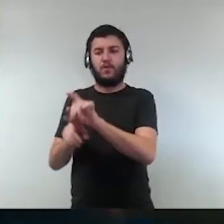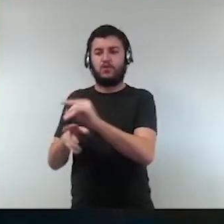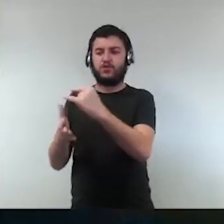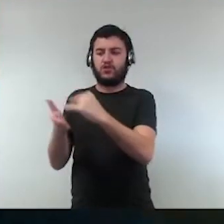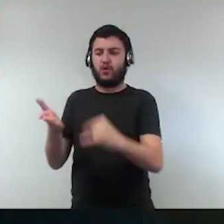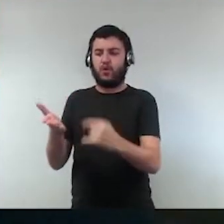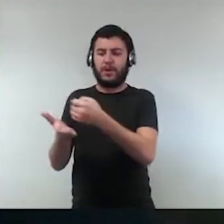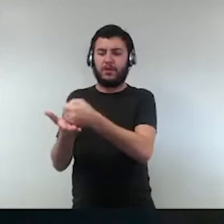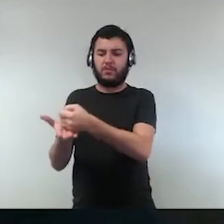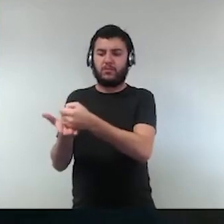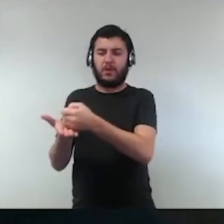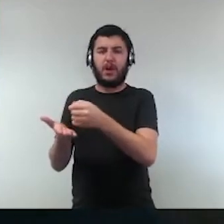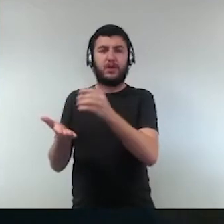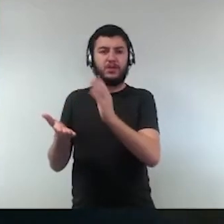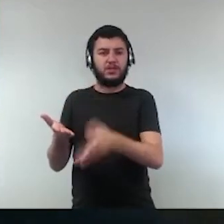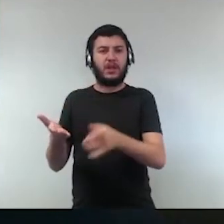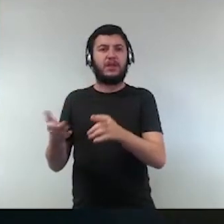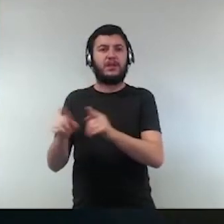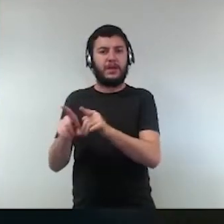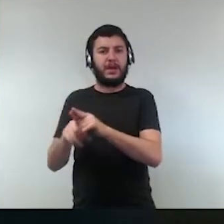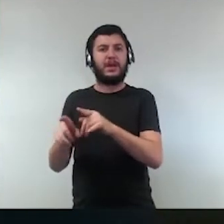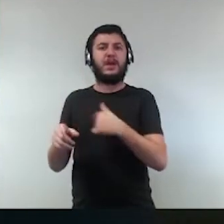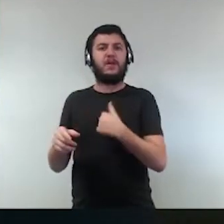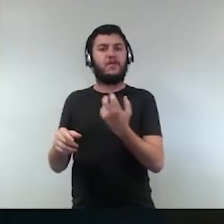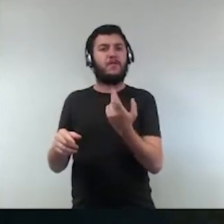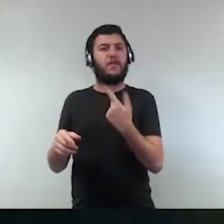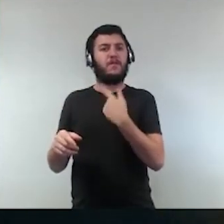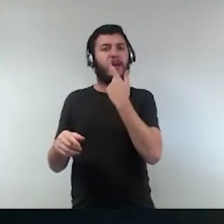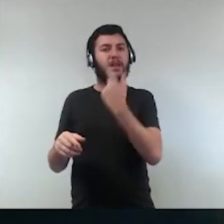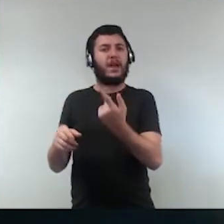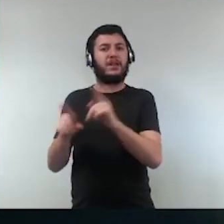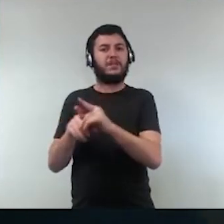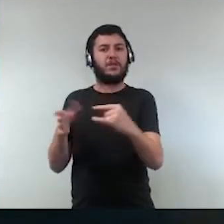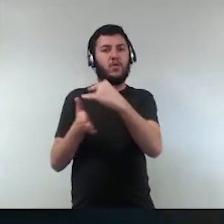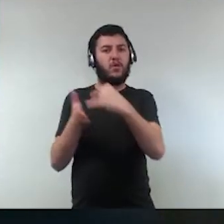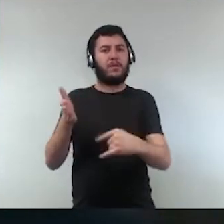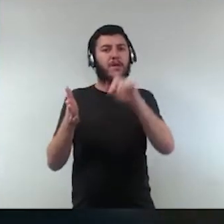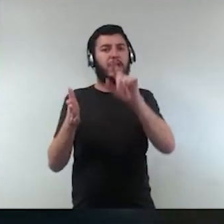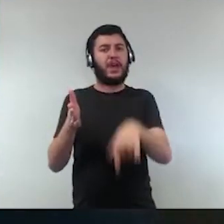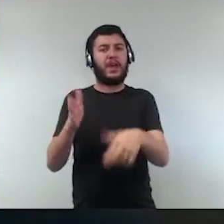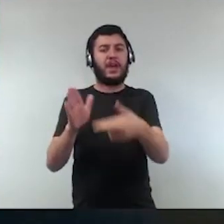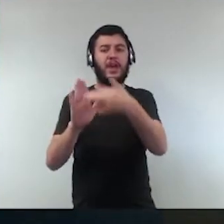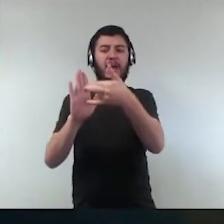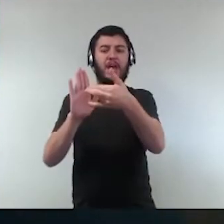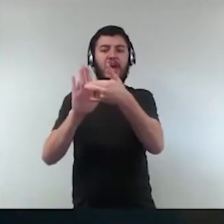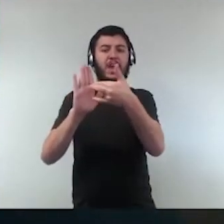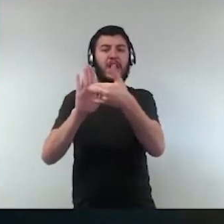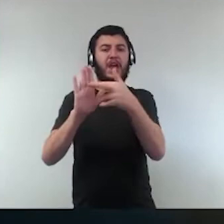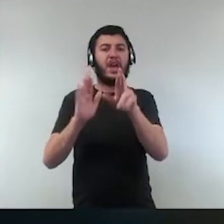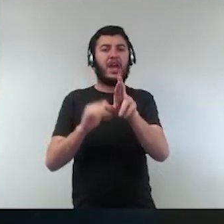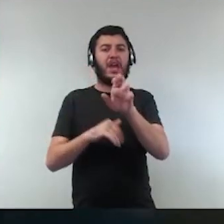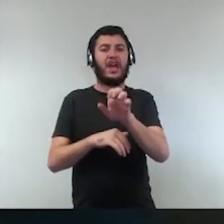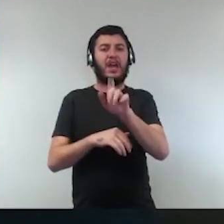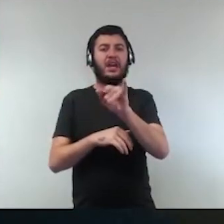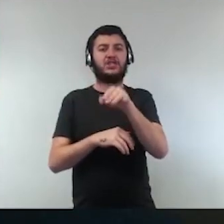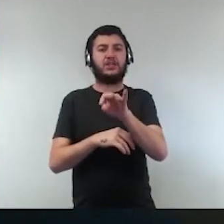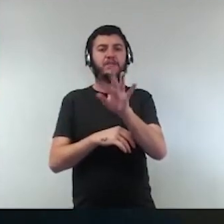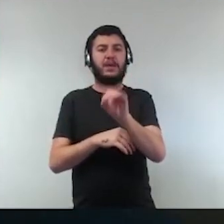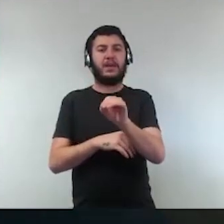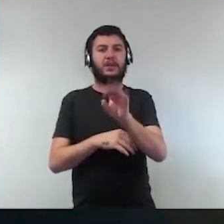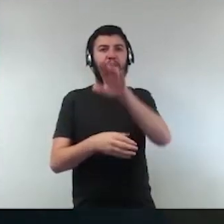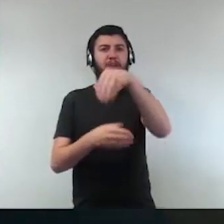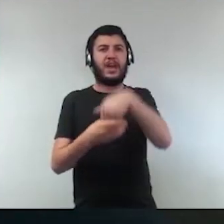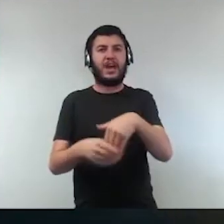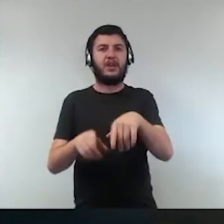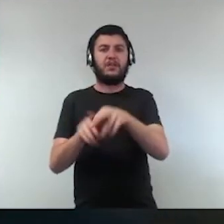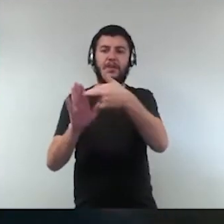destaco o papel dos regimentos internos. Vejam que o Supremo Tribunal Federal, no período da pandemia, mexeu em seu regimento em